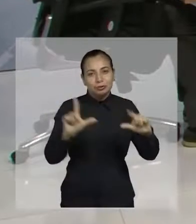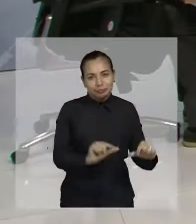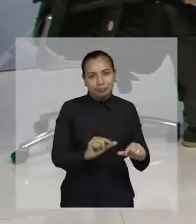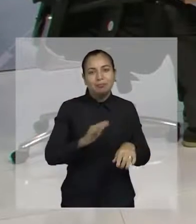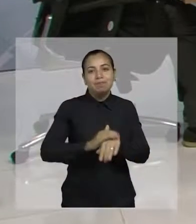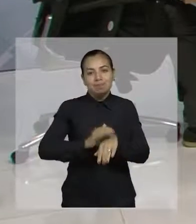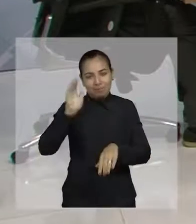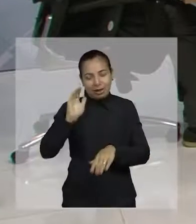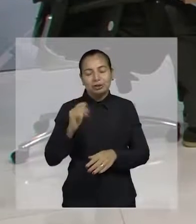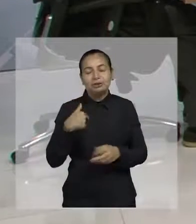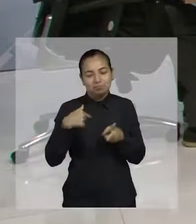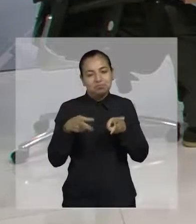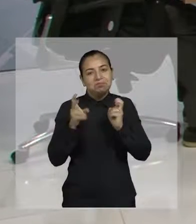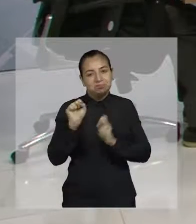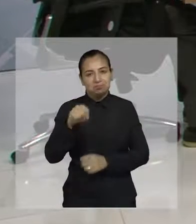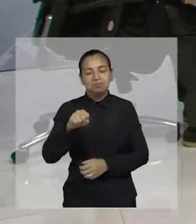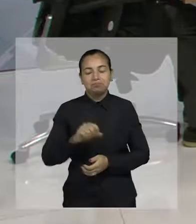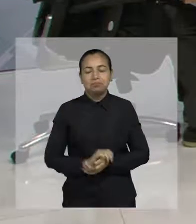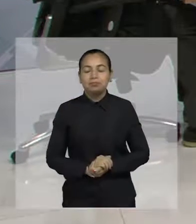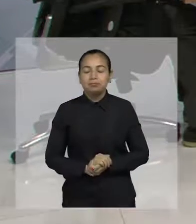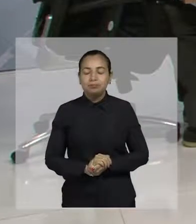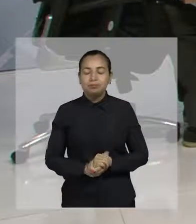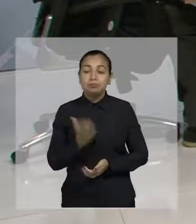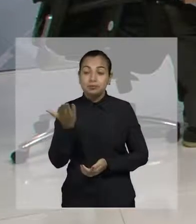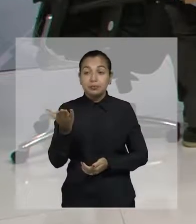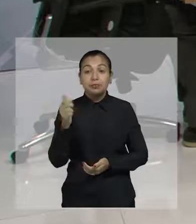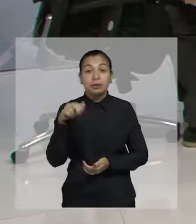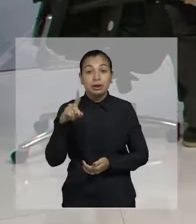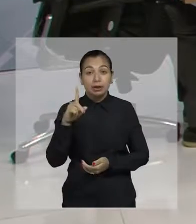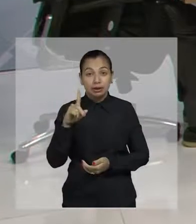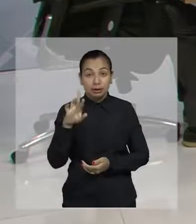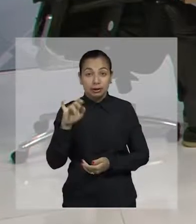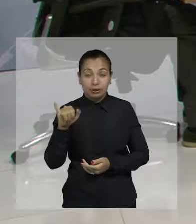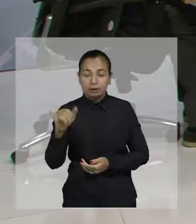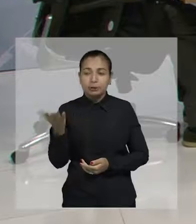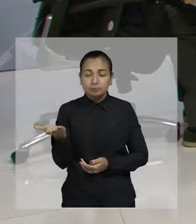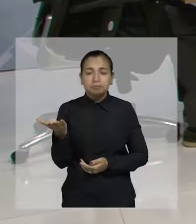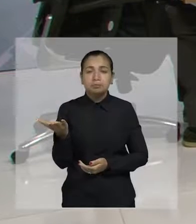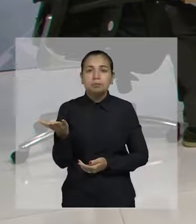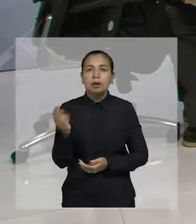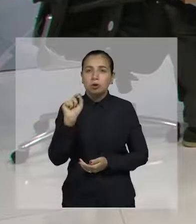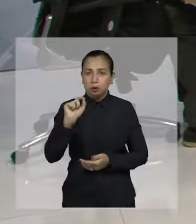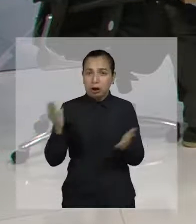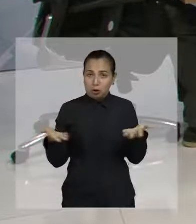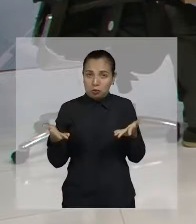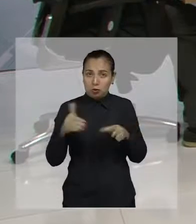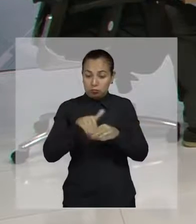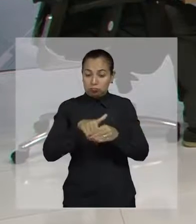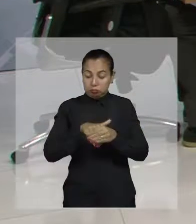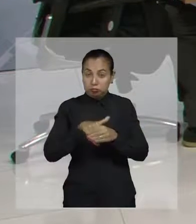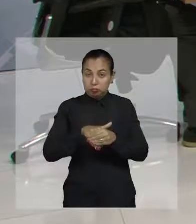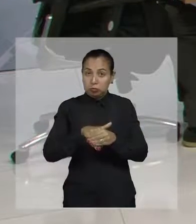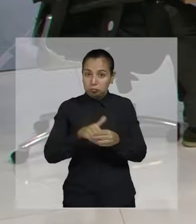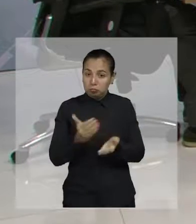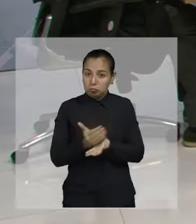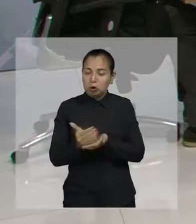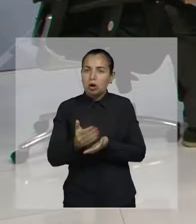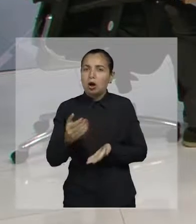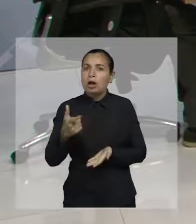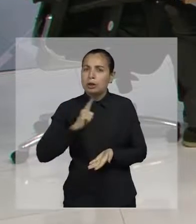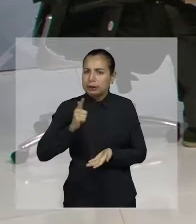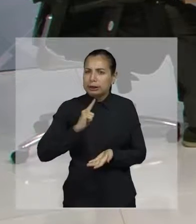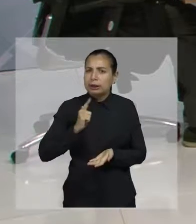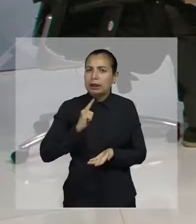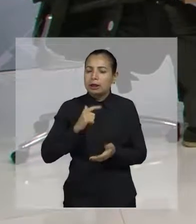Andrei, para você, esses fatores, é evidente que essa é uma eleição que se está aprendendo enquanto se faz